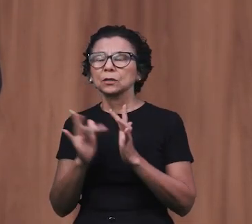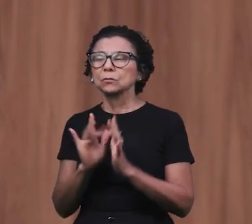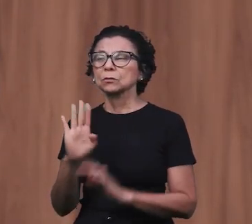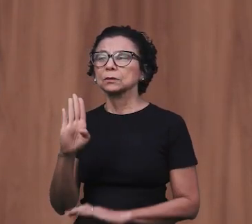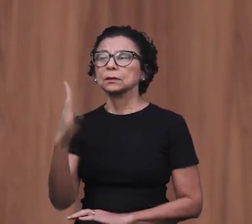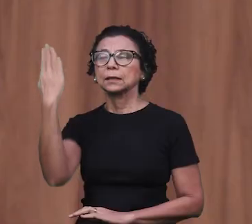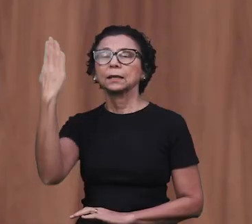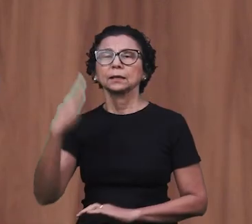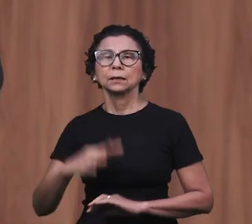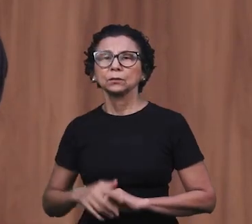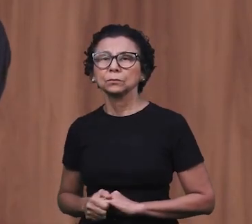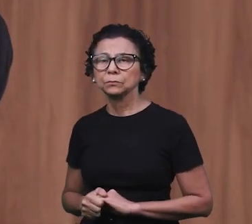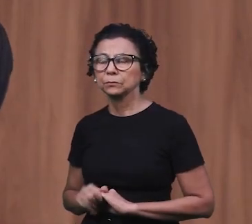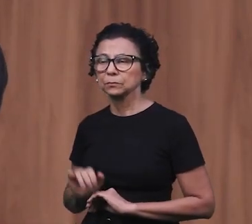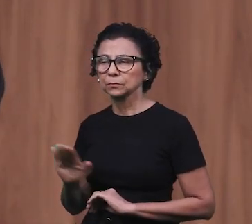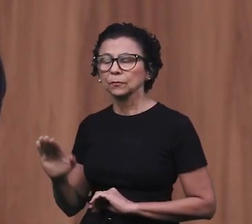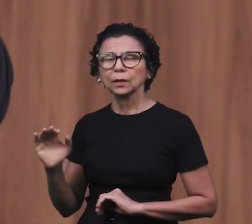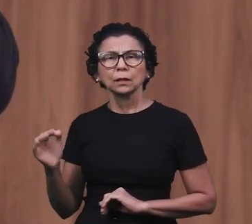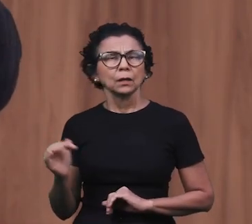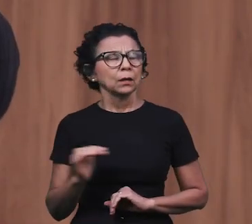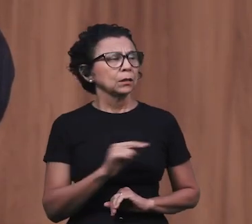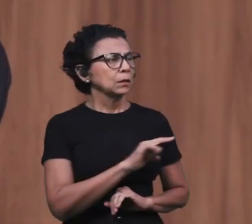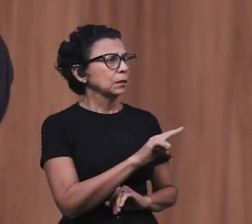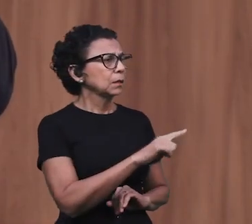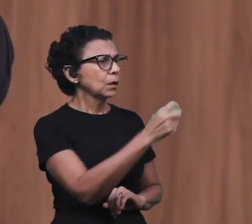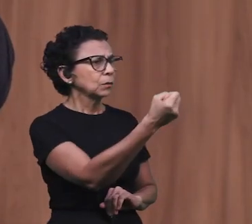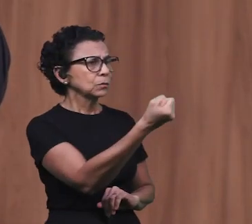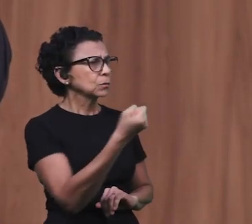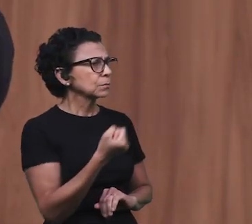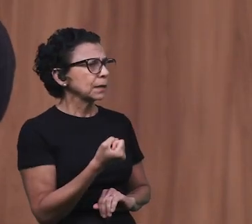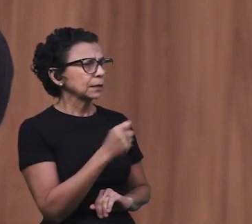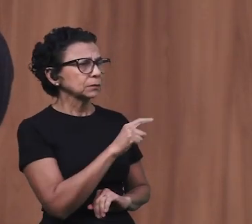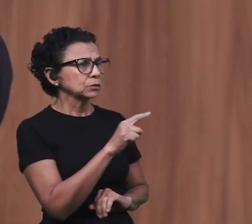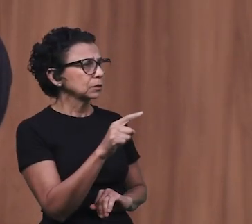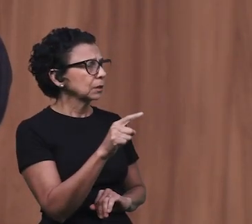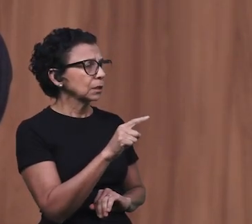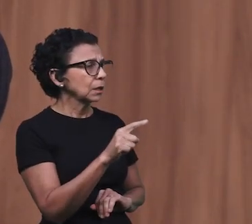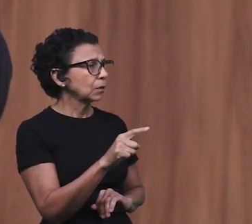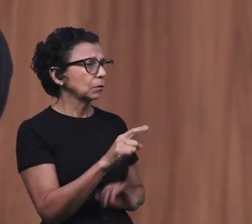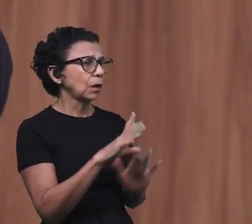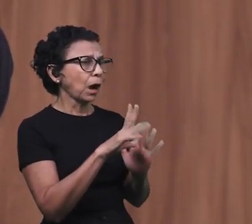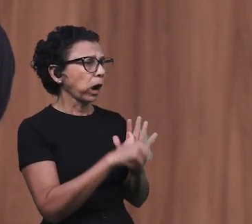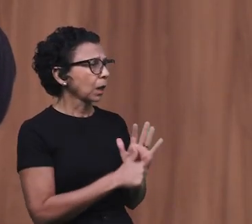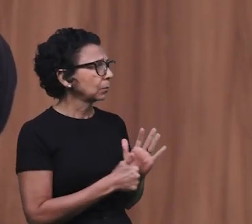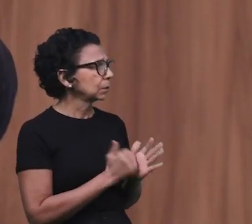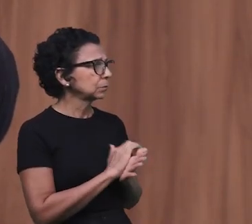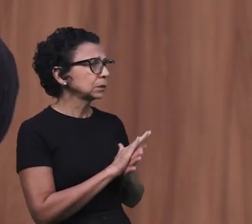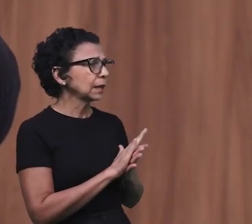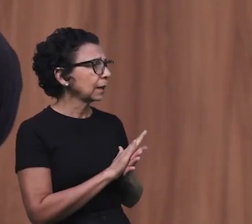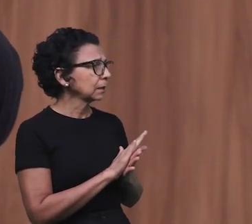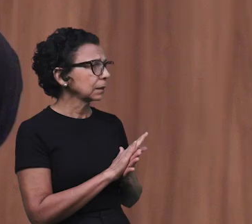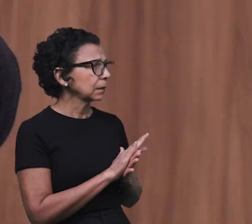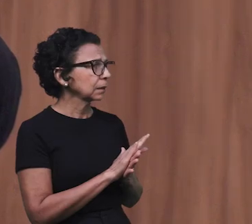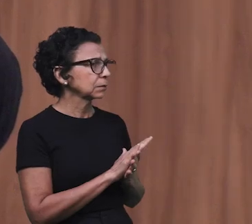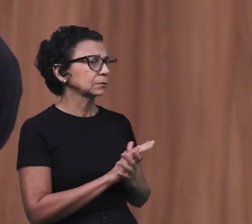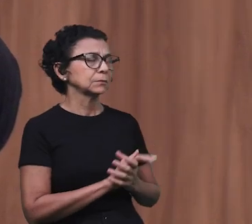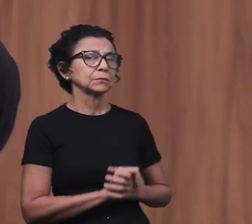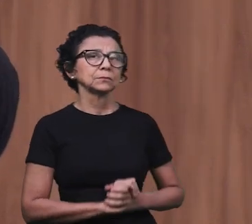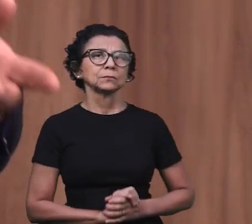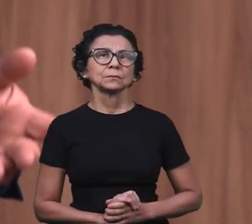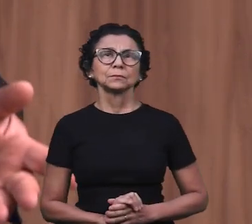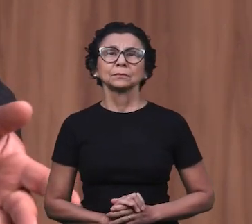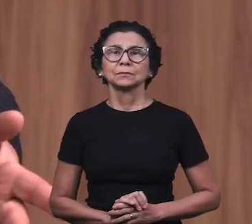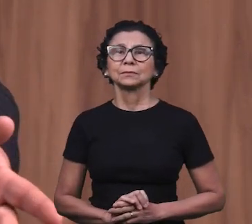boa, né? Não nos mate, não roubamos, não devemos nada a ninguém. E na verdade eles